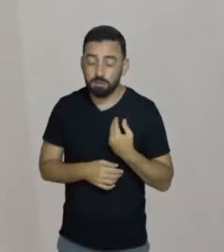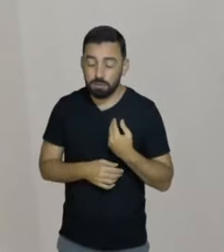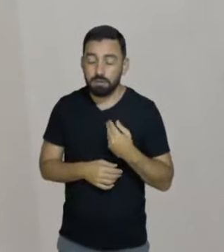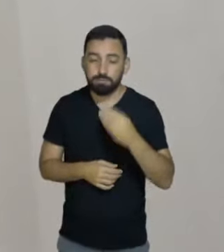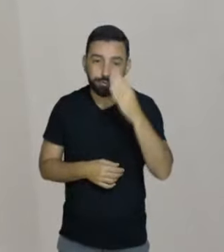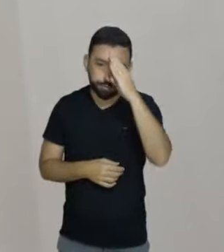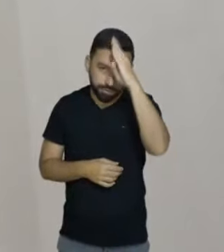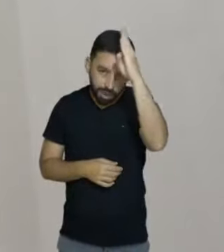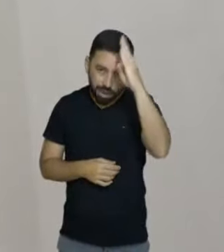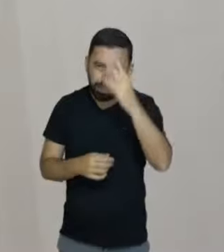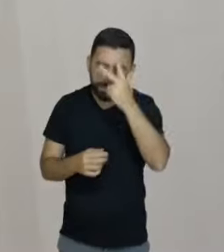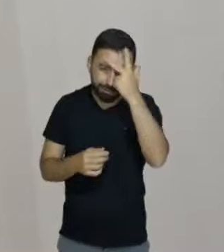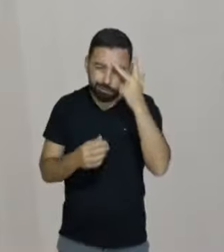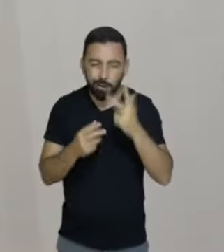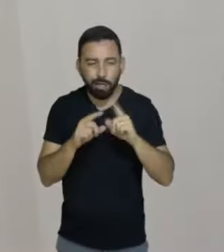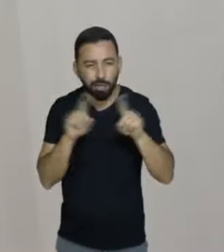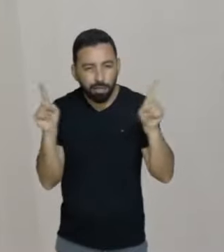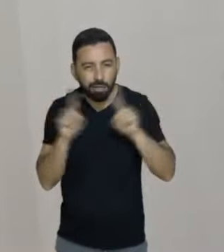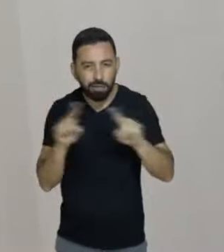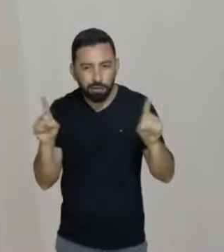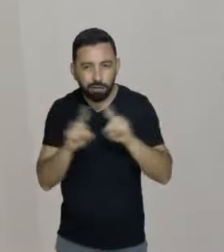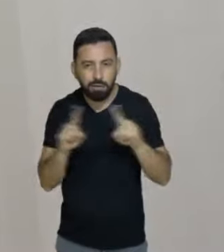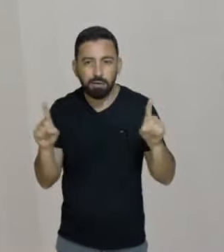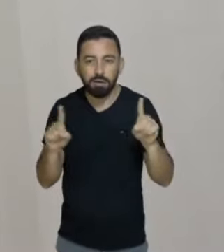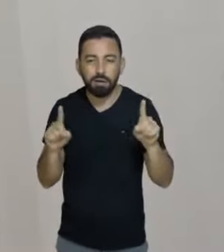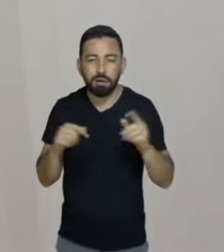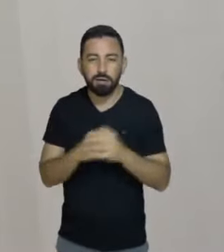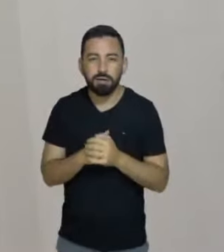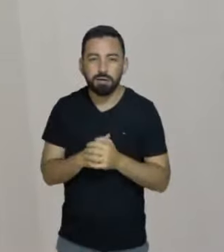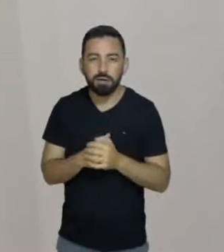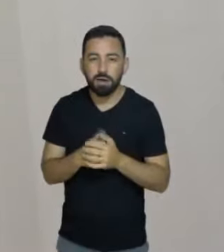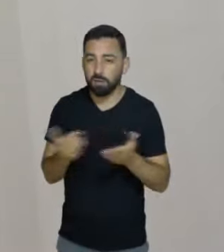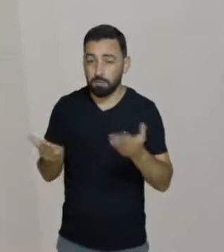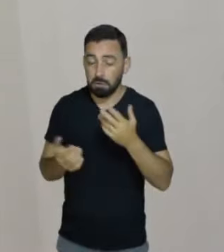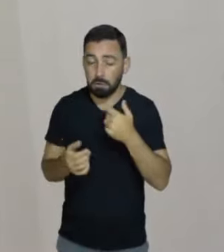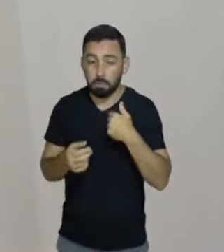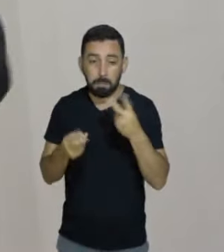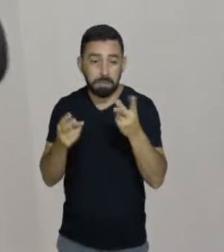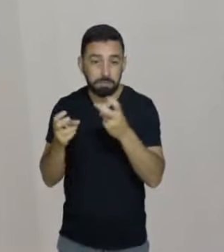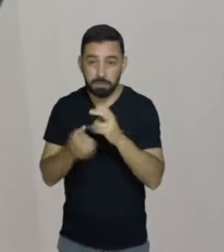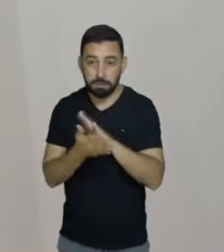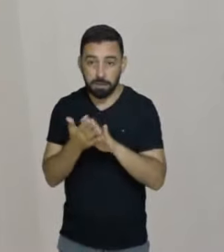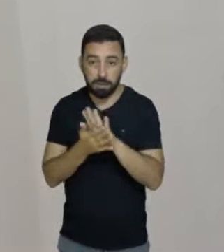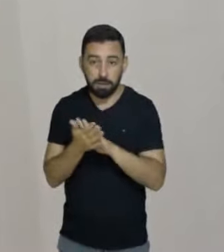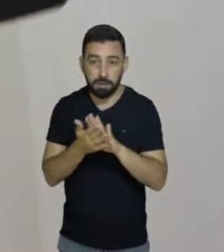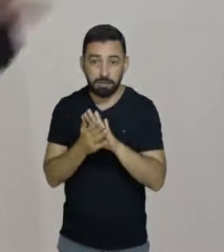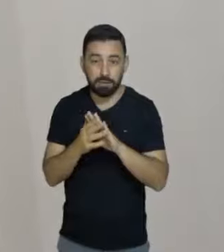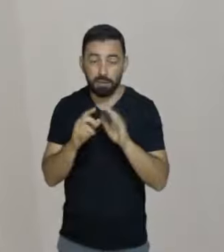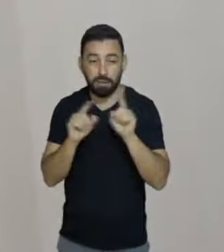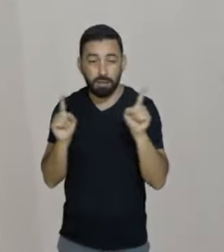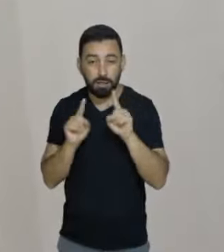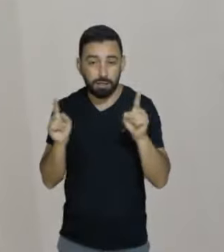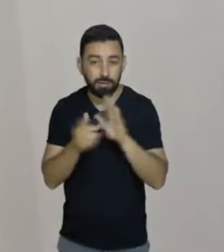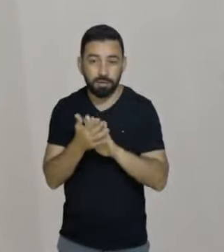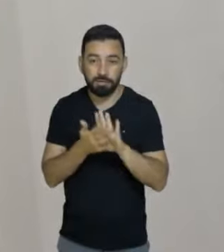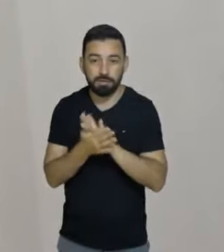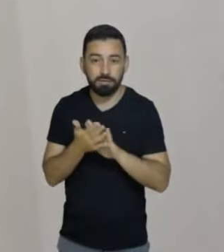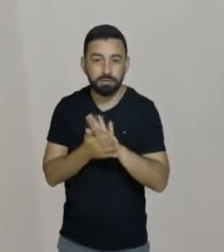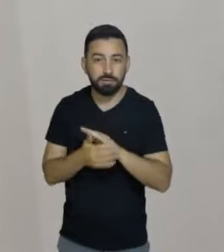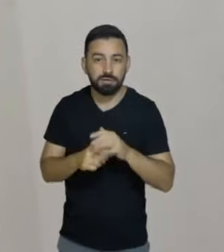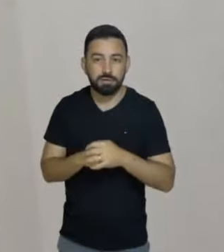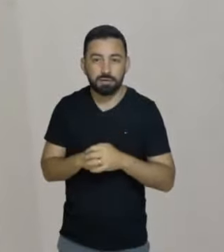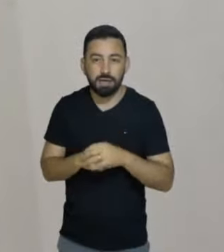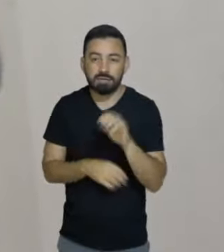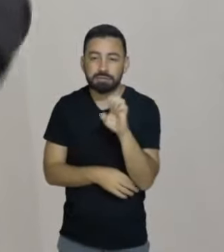foi criticado pela oposição, porque agora eu não vejo os deputados do PT, eu não vejo a esquerda se manifestar, aquela